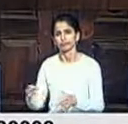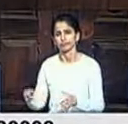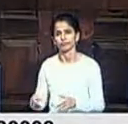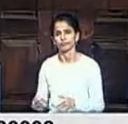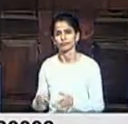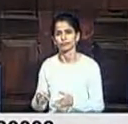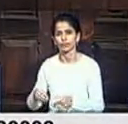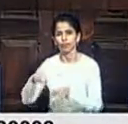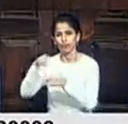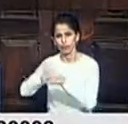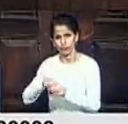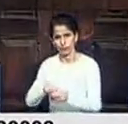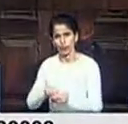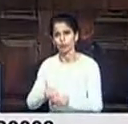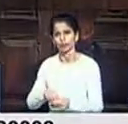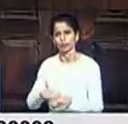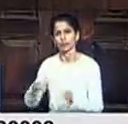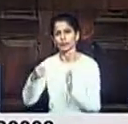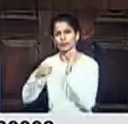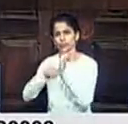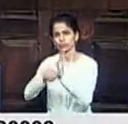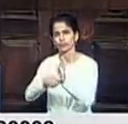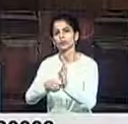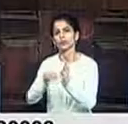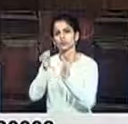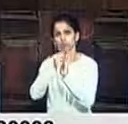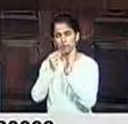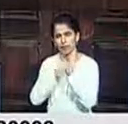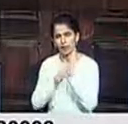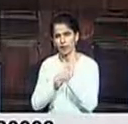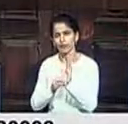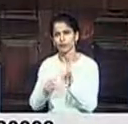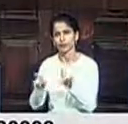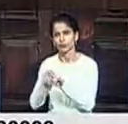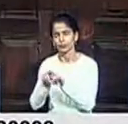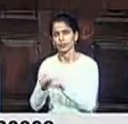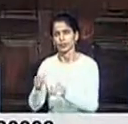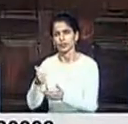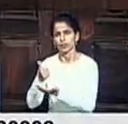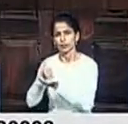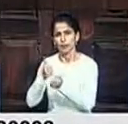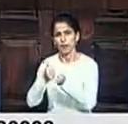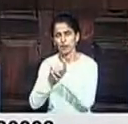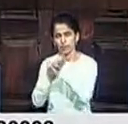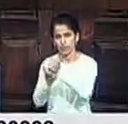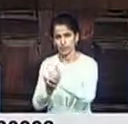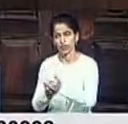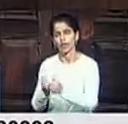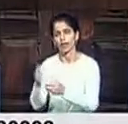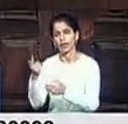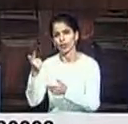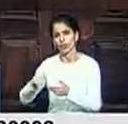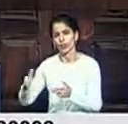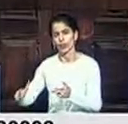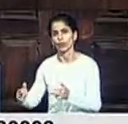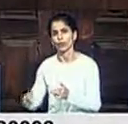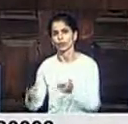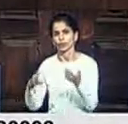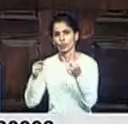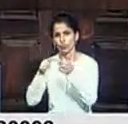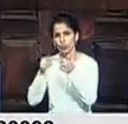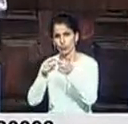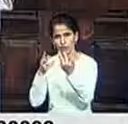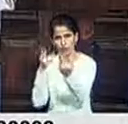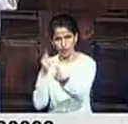para o voto, vamos defender nossas emendas, vamos também apoiar emendas de deputados que transitem nesse mesmo